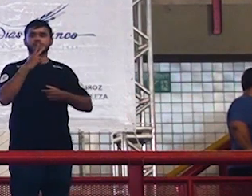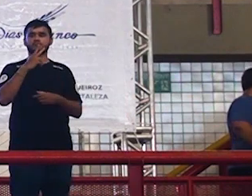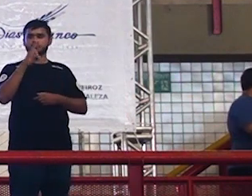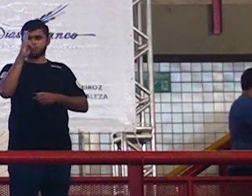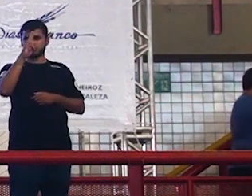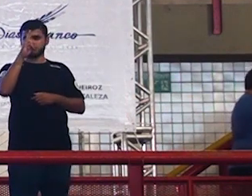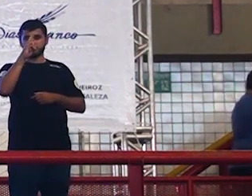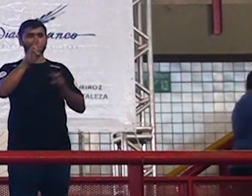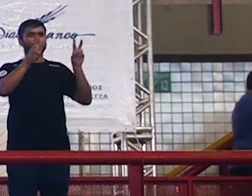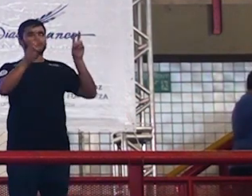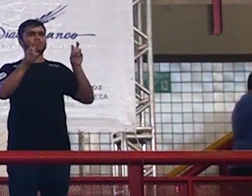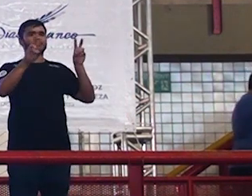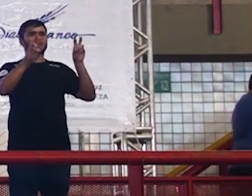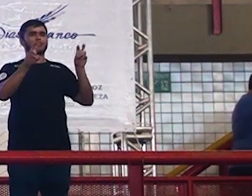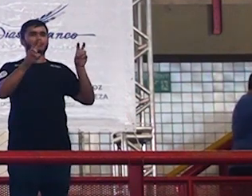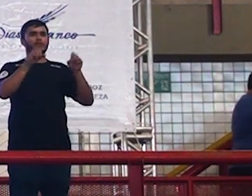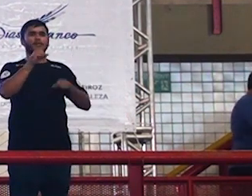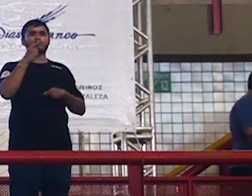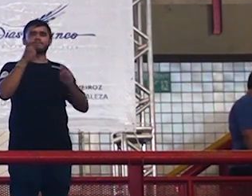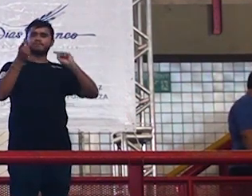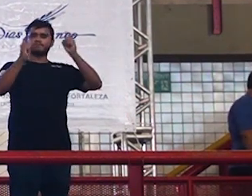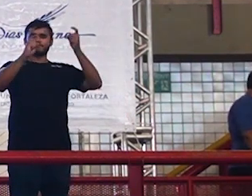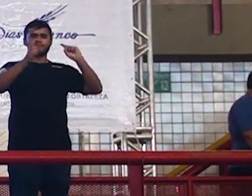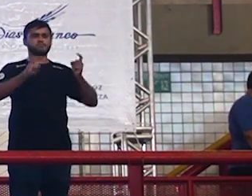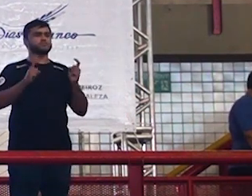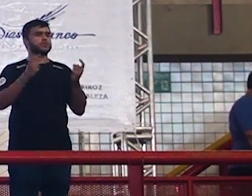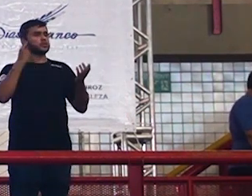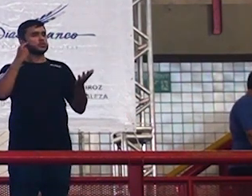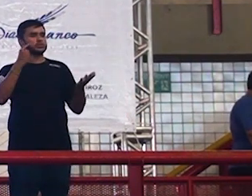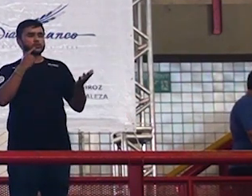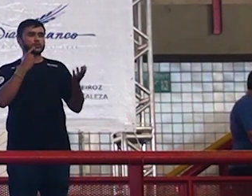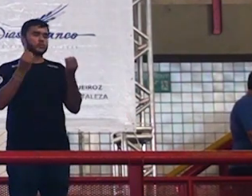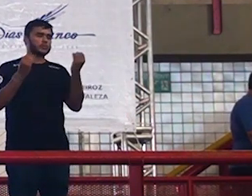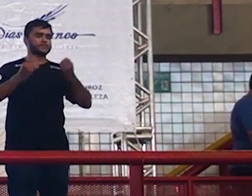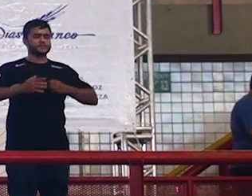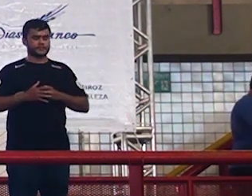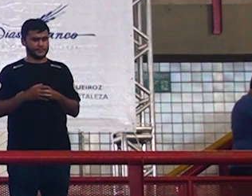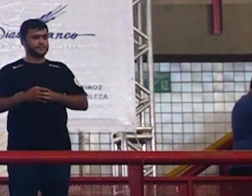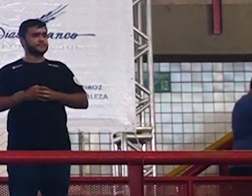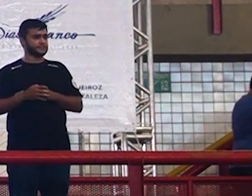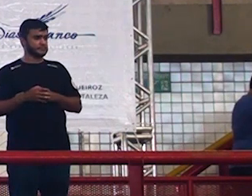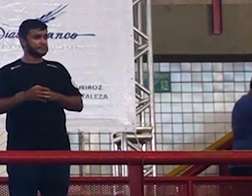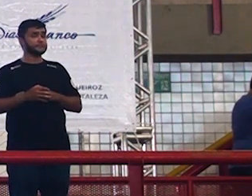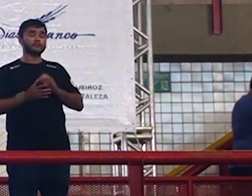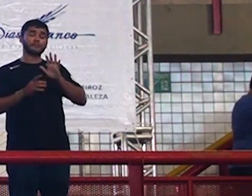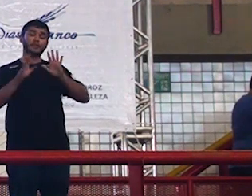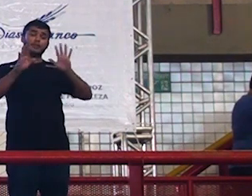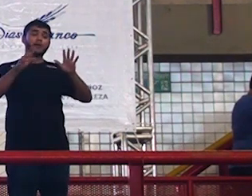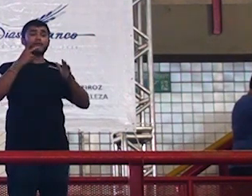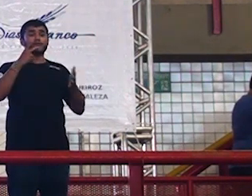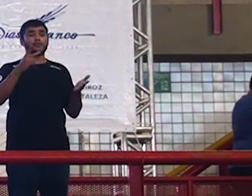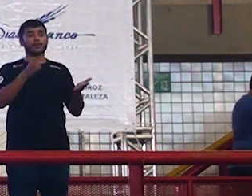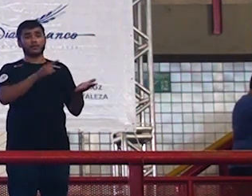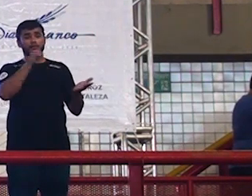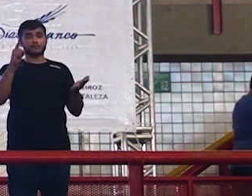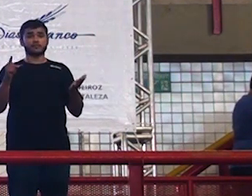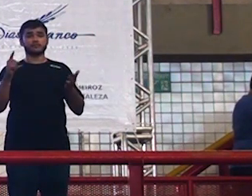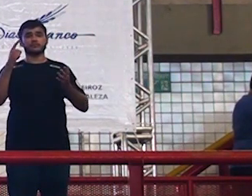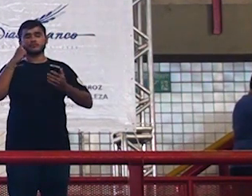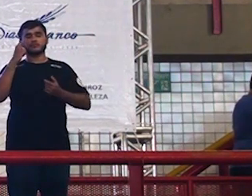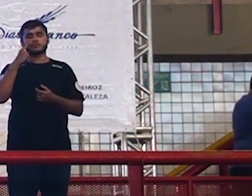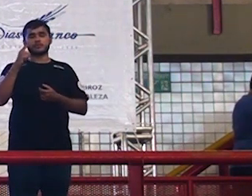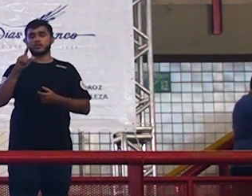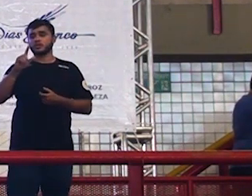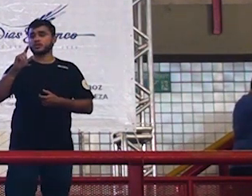foi inesperado, uma discussão em torno de surdos. Mas, Dionísio, essa banca, a